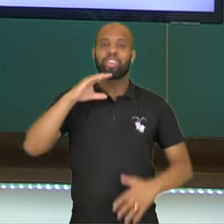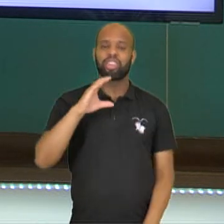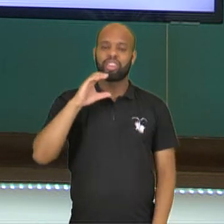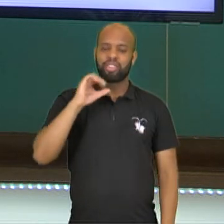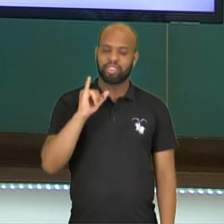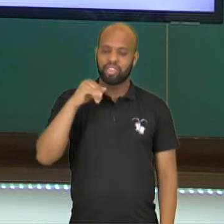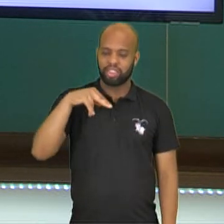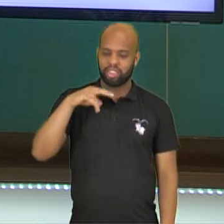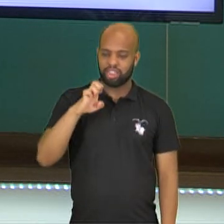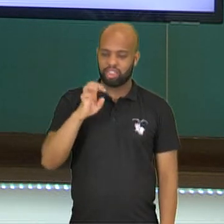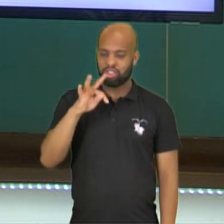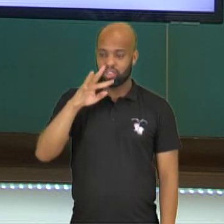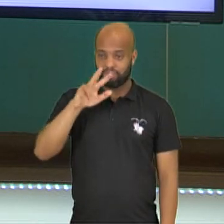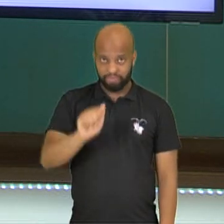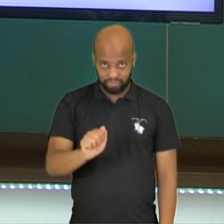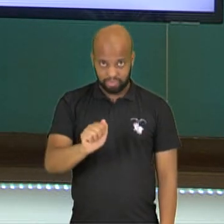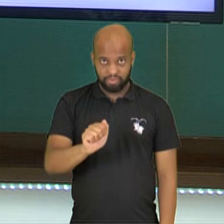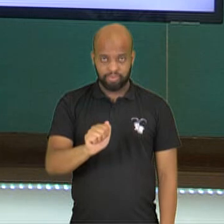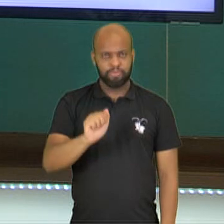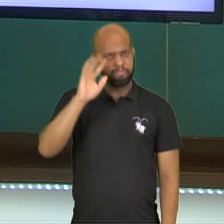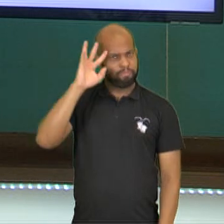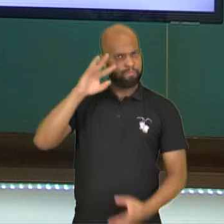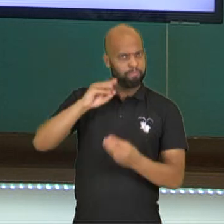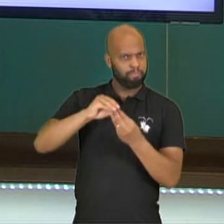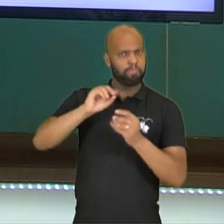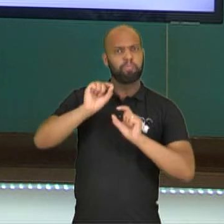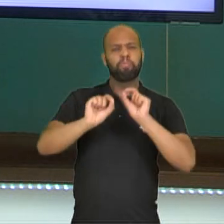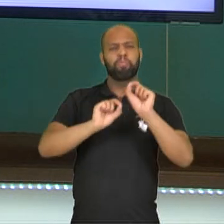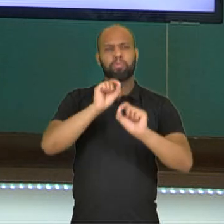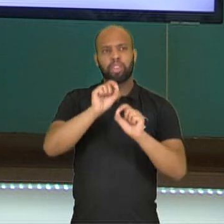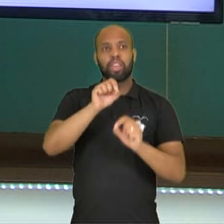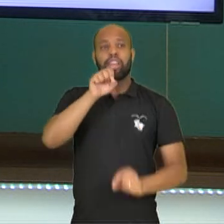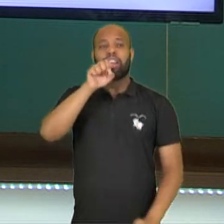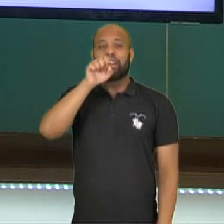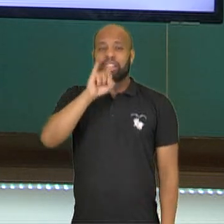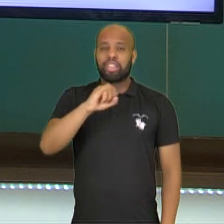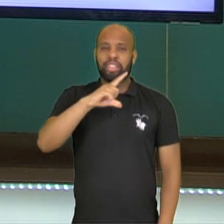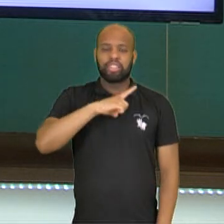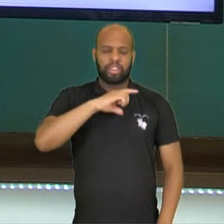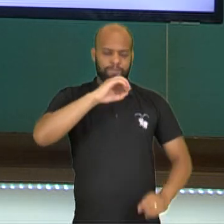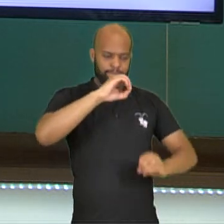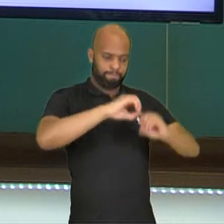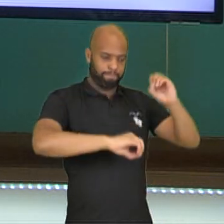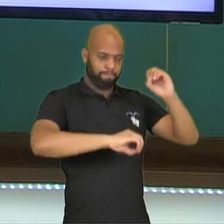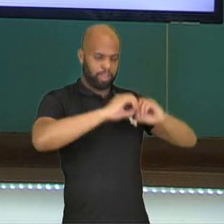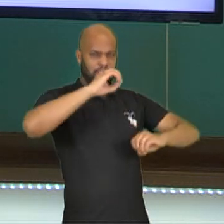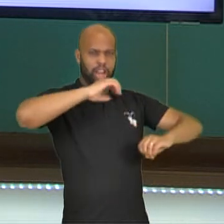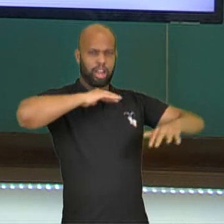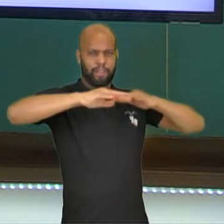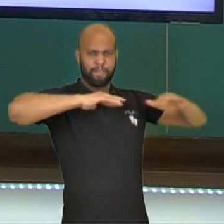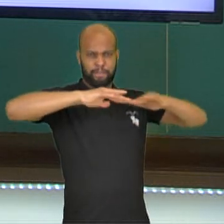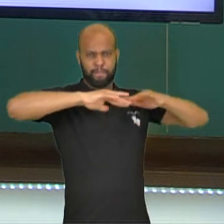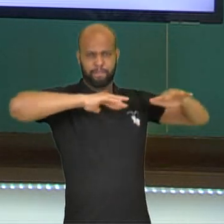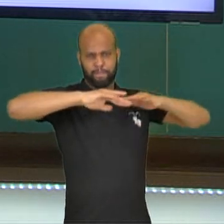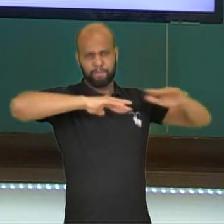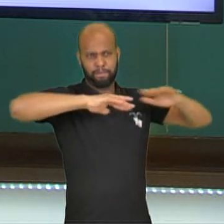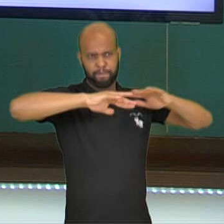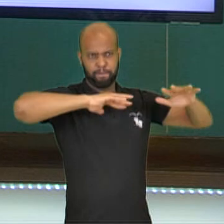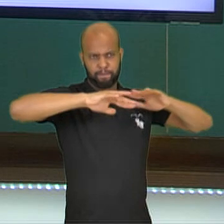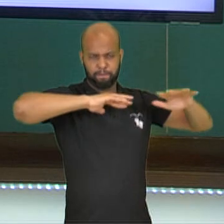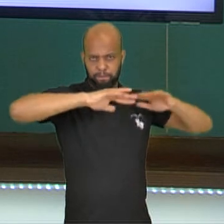gente entende? Entendemos que quanto maior essa agitação térmica,